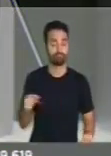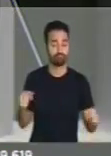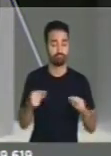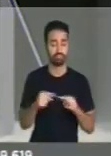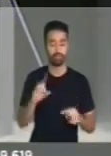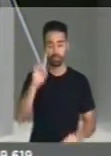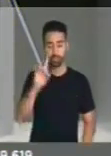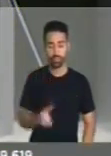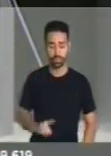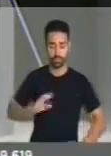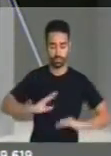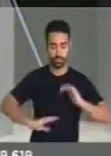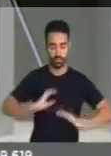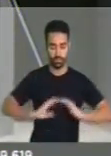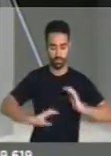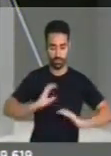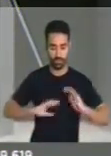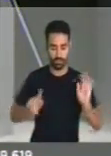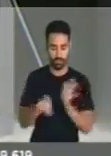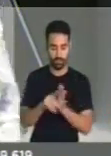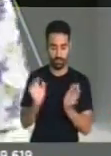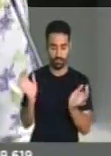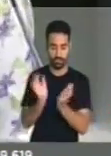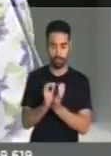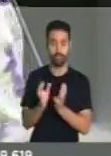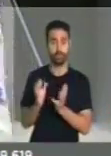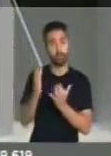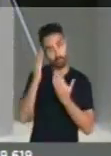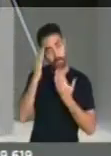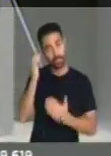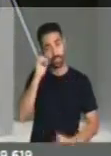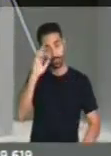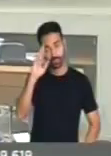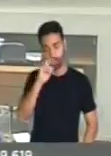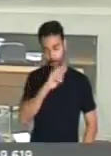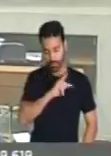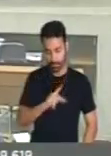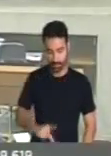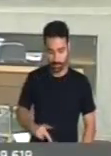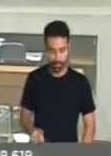direitos profissionais da categoria. Obrigada, senhor presidente.